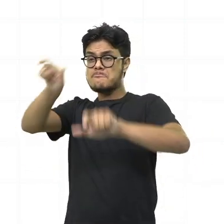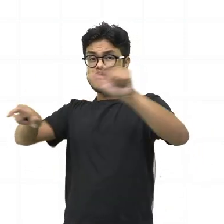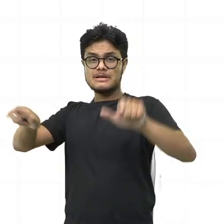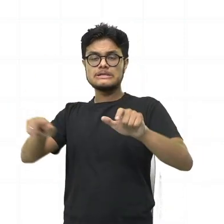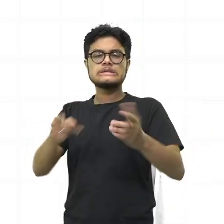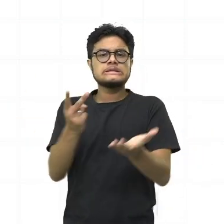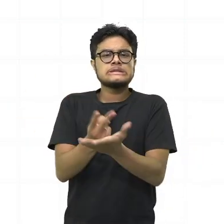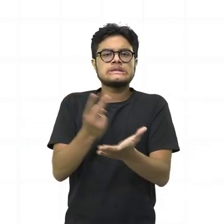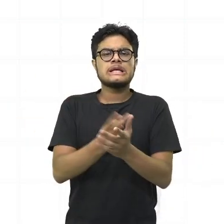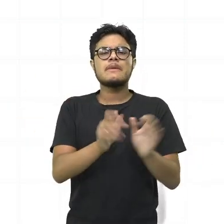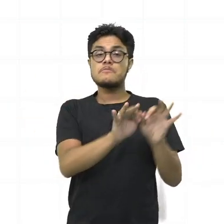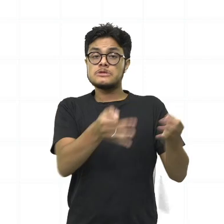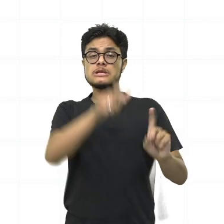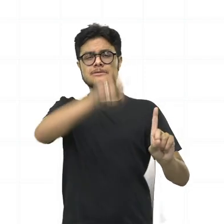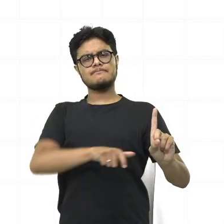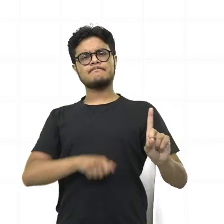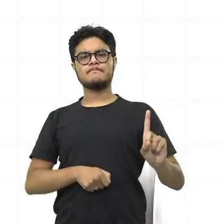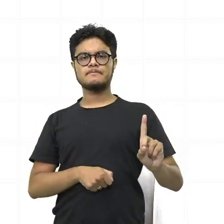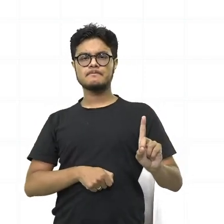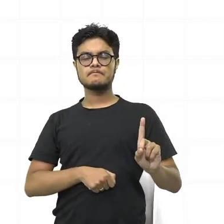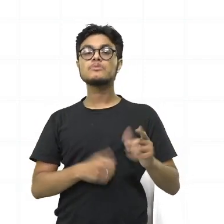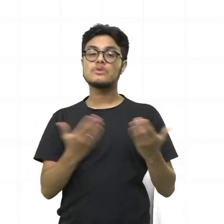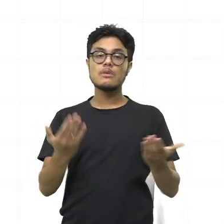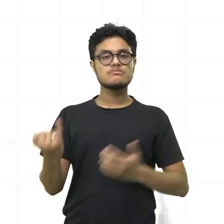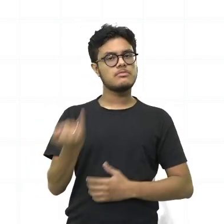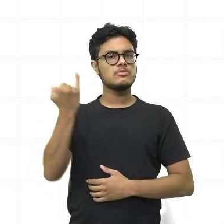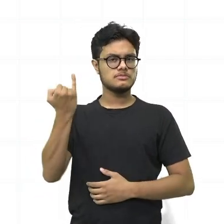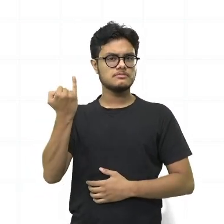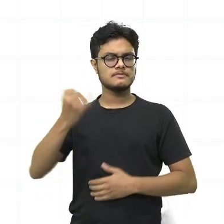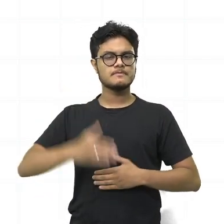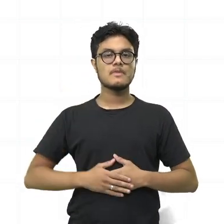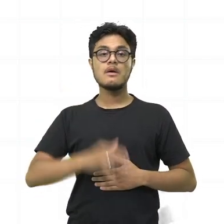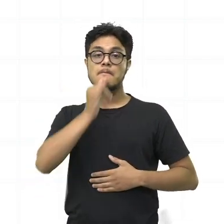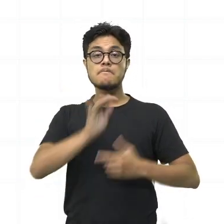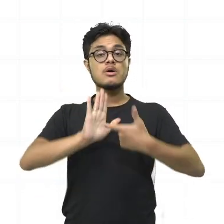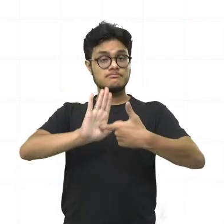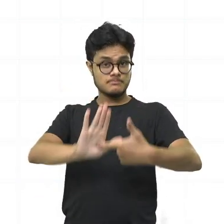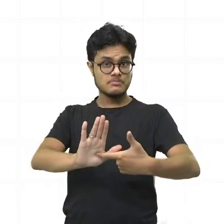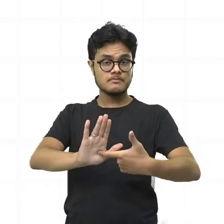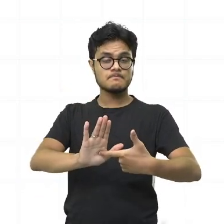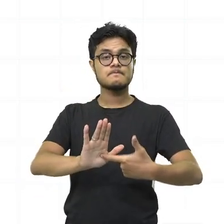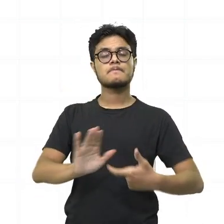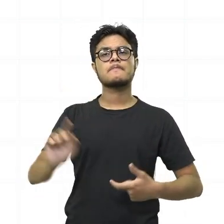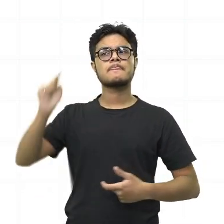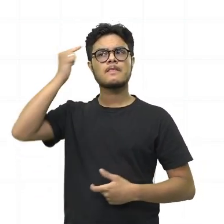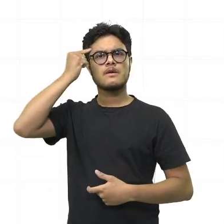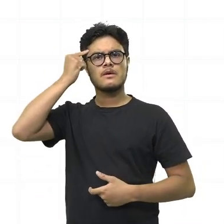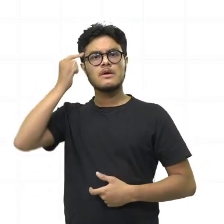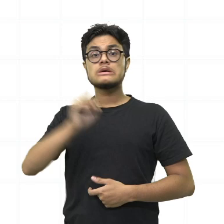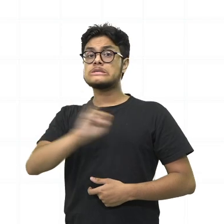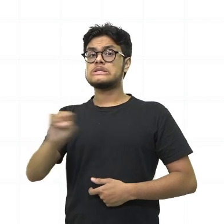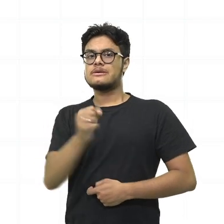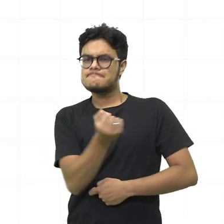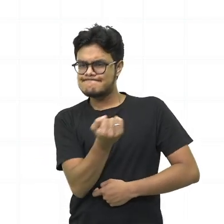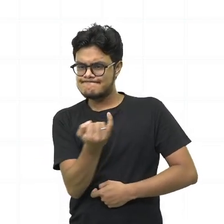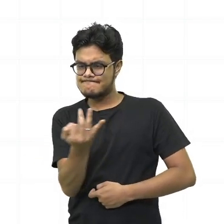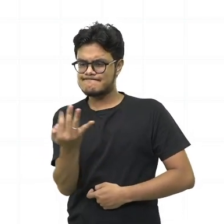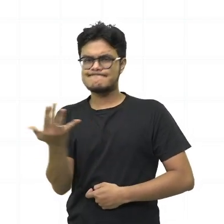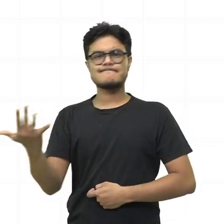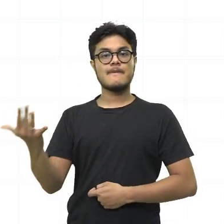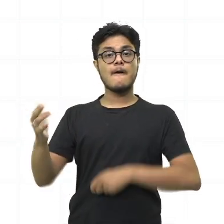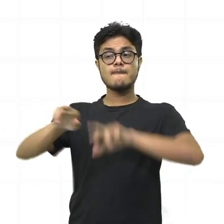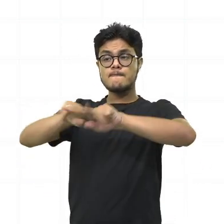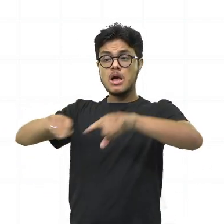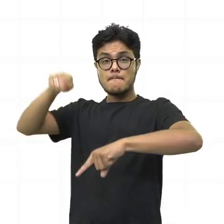no singular. Essa informação é importante, tá? Então, por ele representar aí a ideia desses múltiplos objetos,